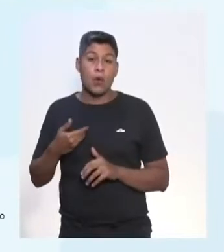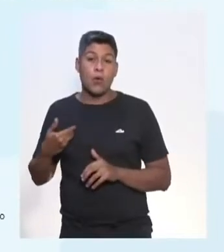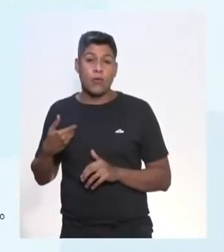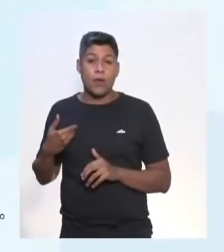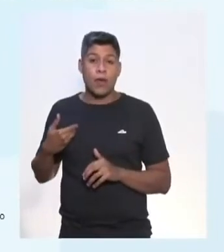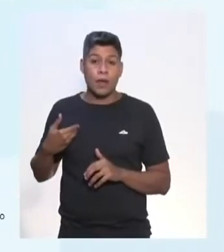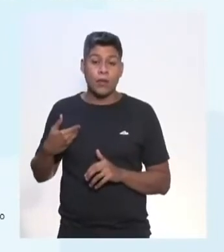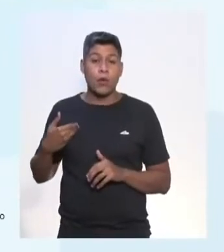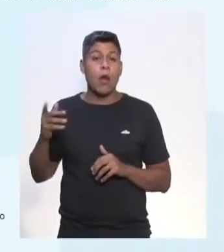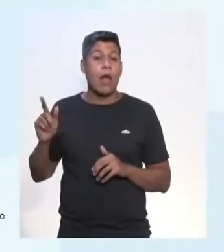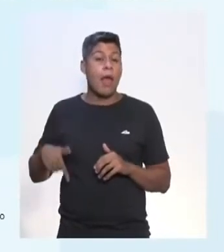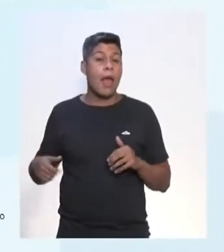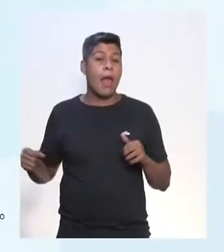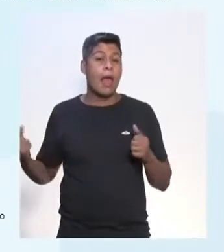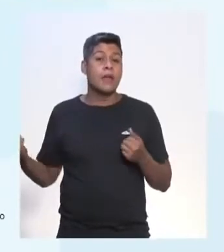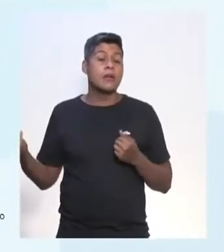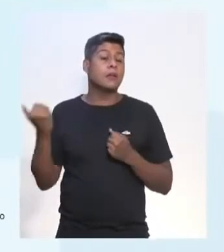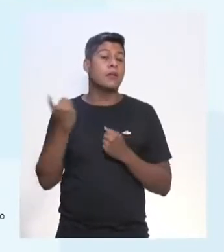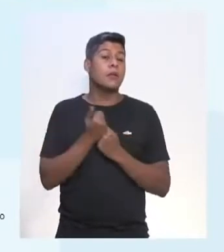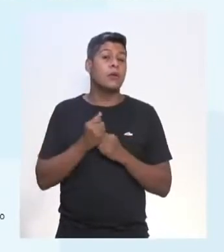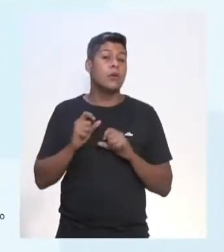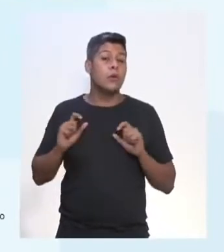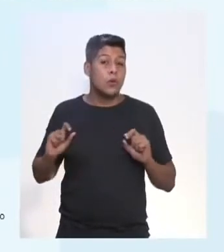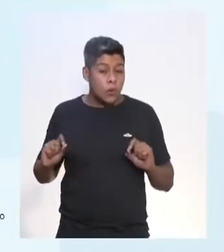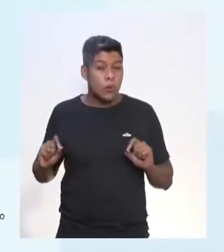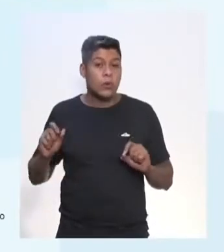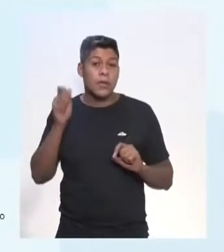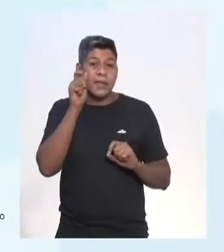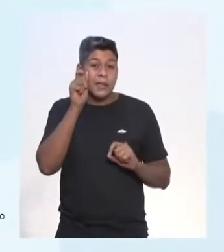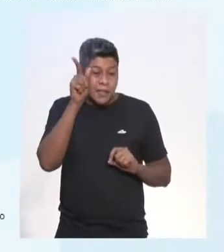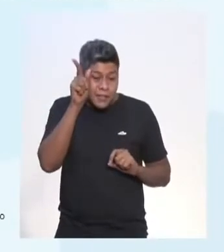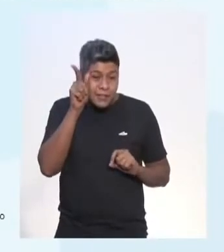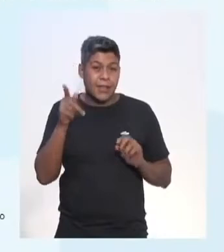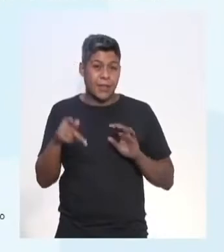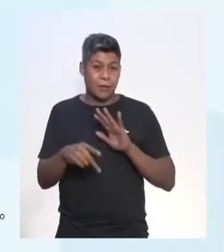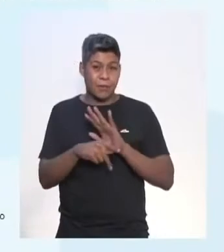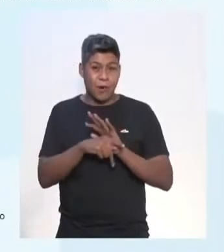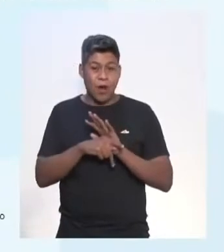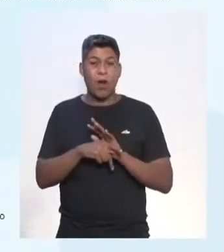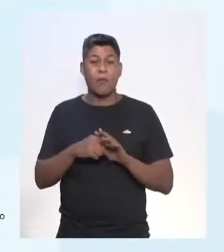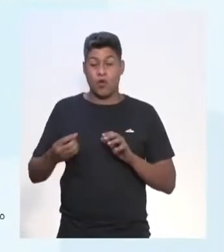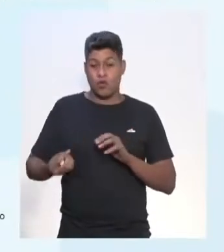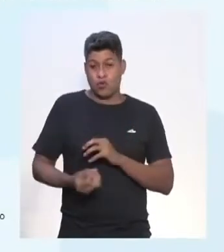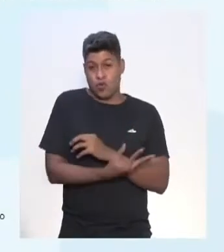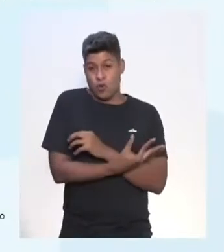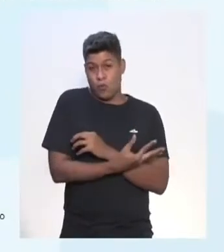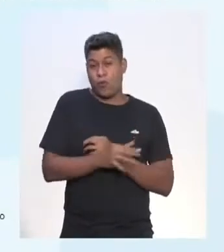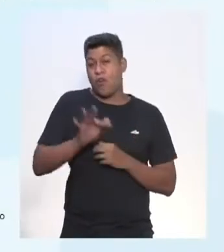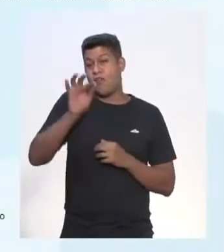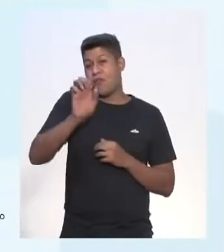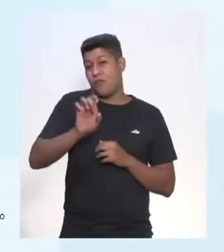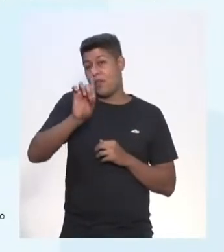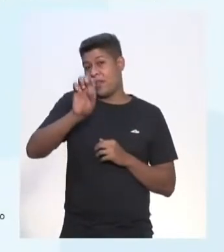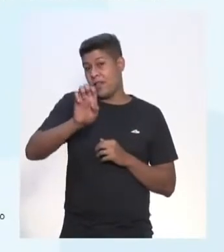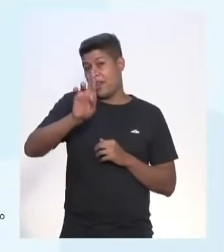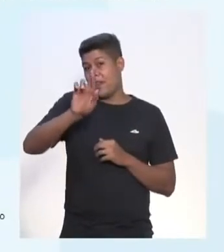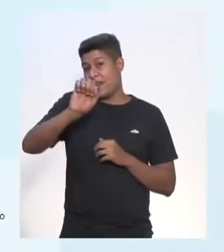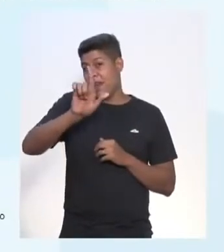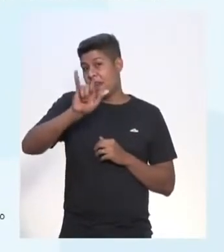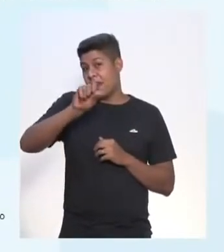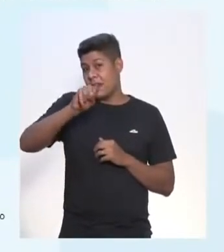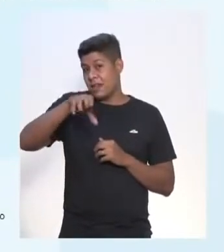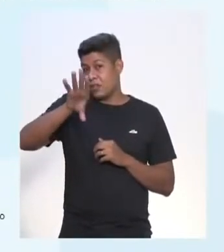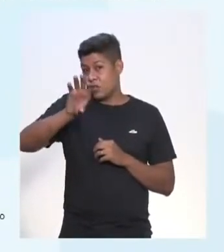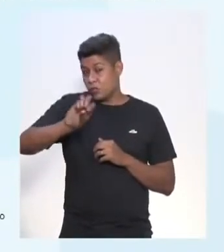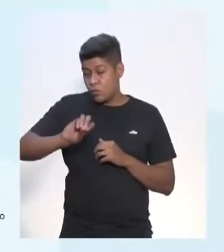foram substituídos por conceitos republicanos, como o federalismo, né, que é a questão